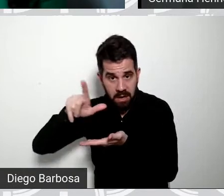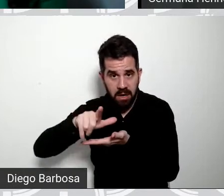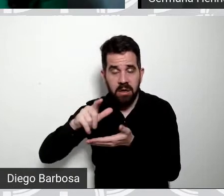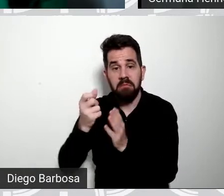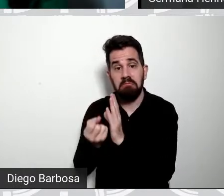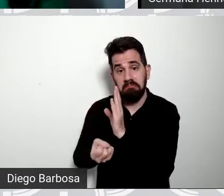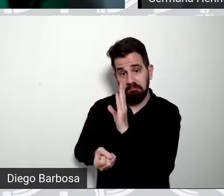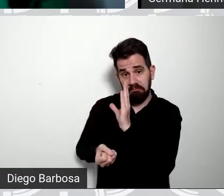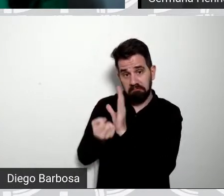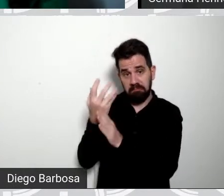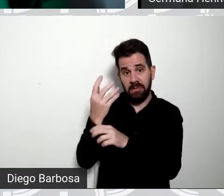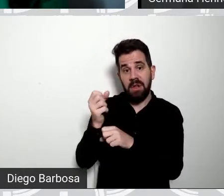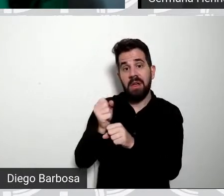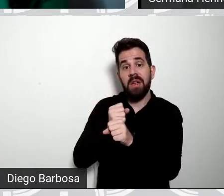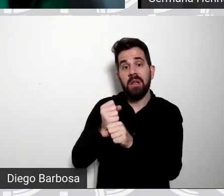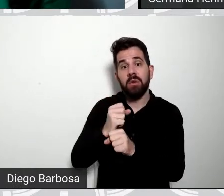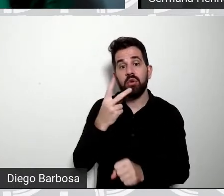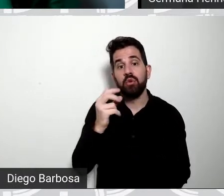afã